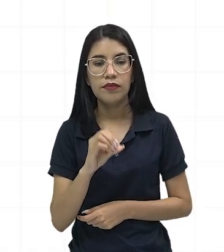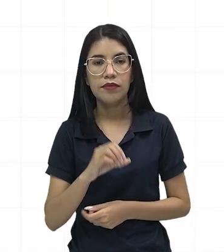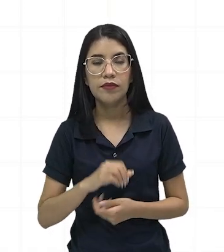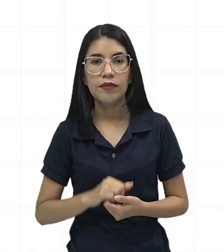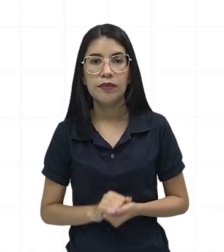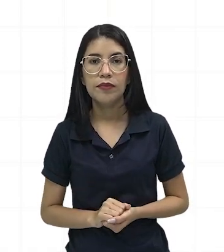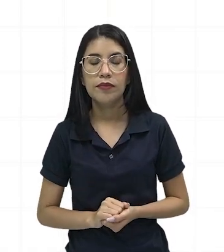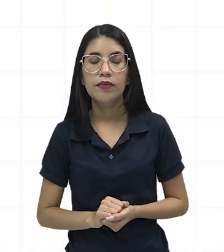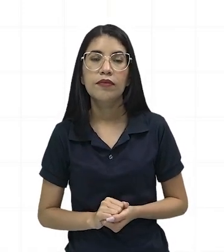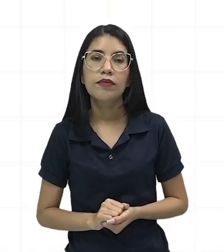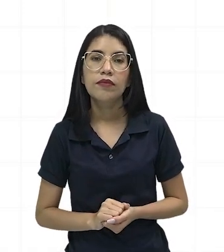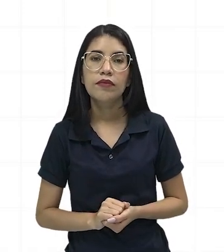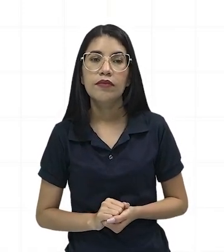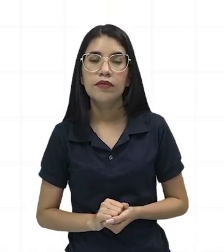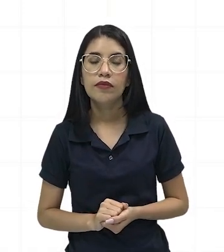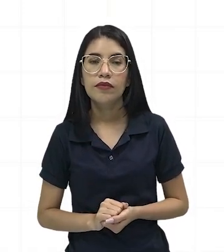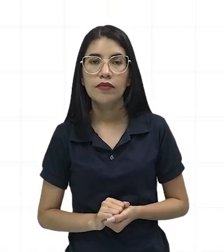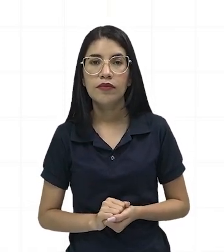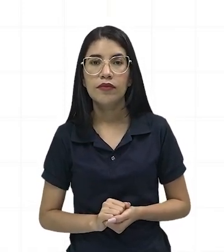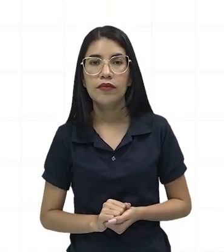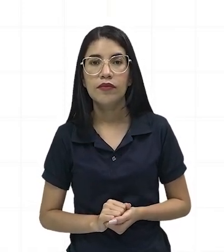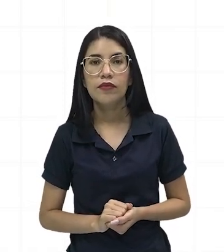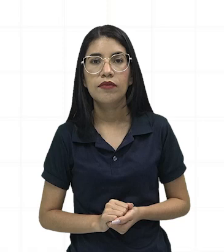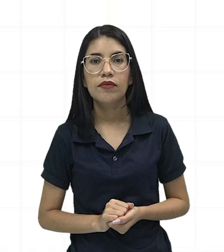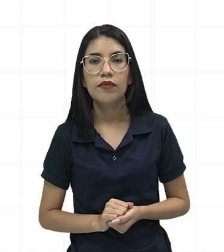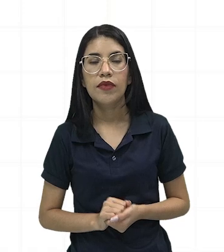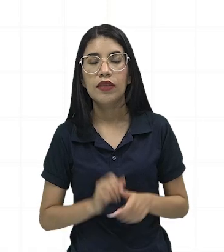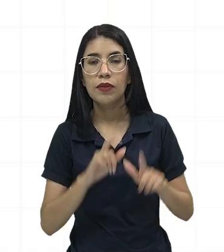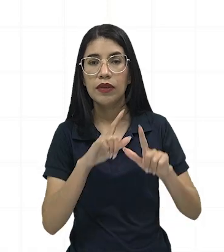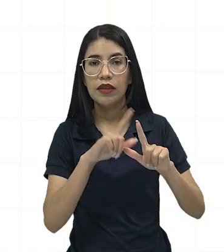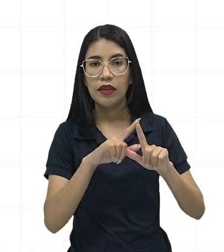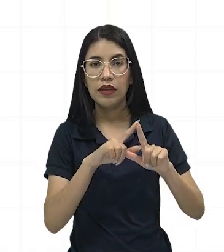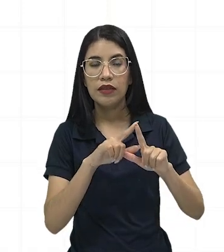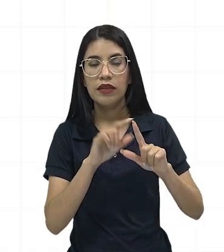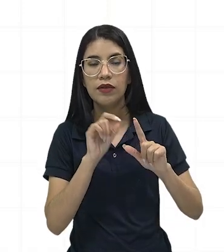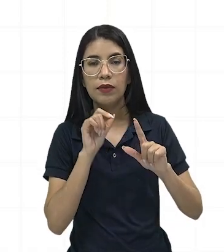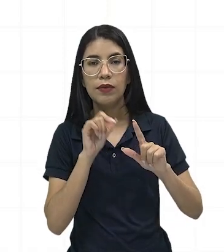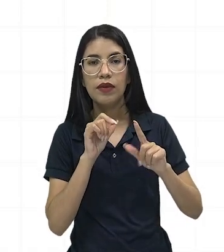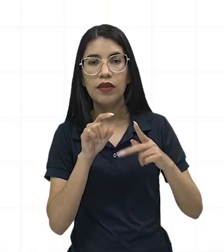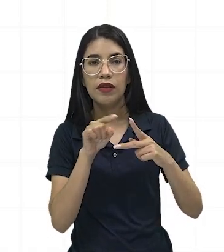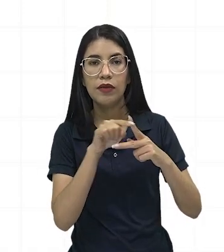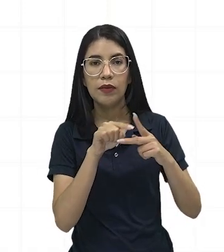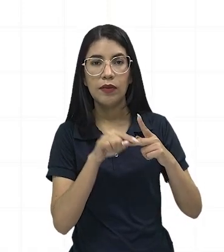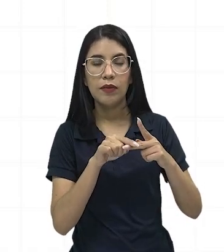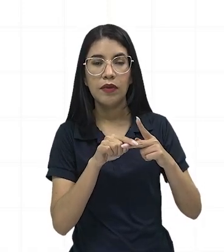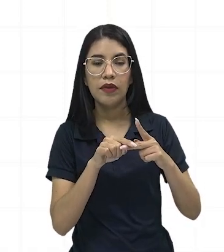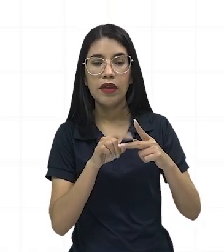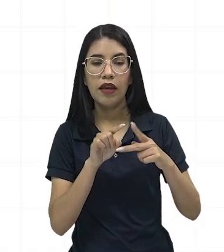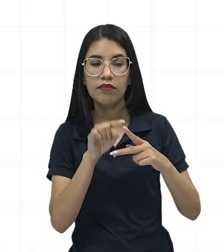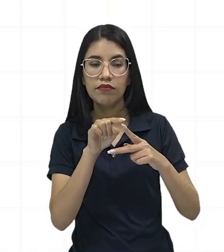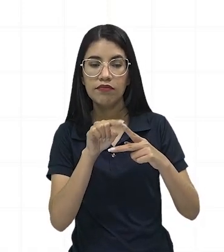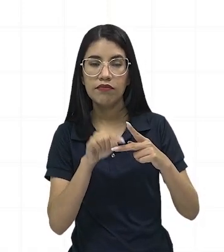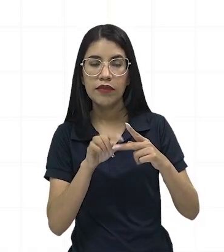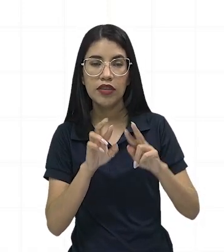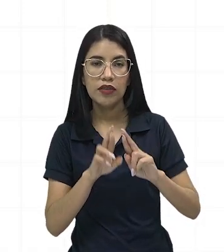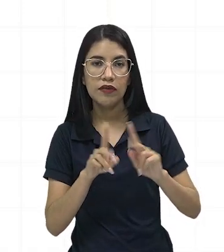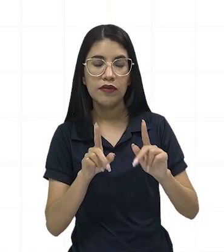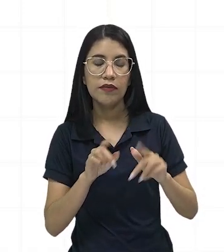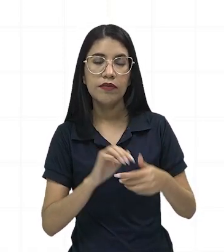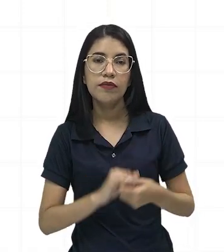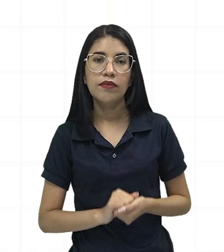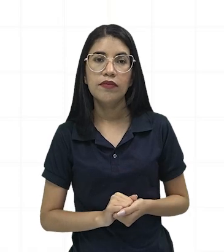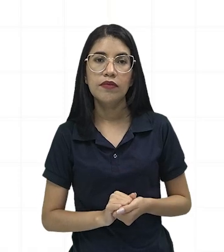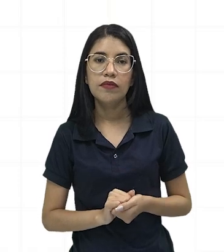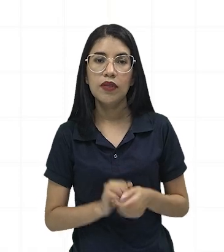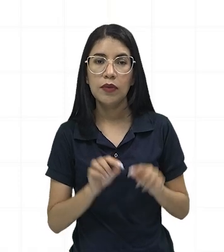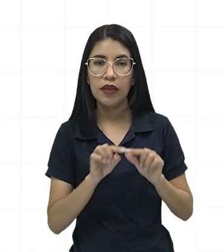outro ângulo. Nesse caso aqui, ó, né, o ângulo que fica oposto ao lado. Então, nós vimos nos casos